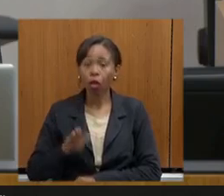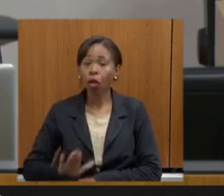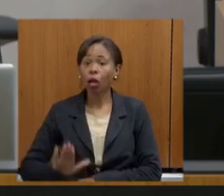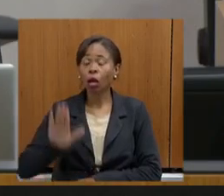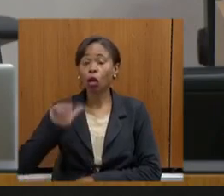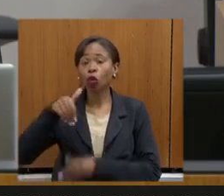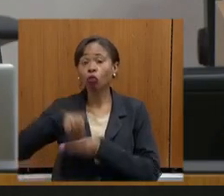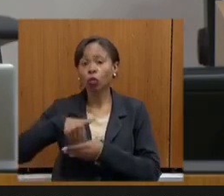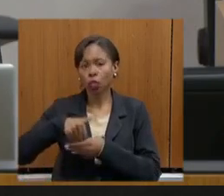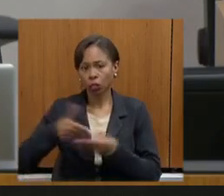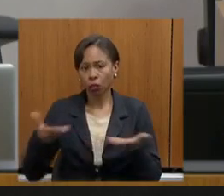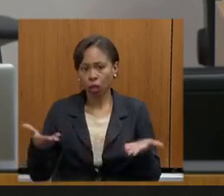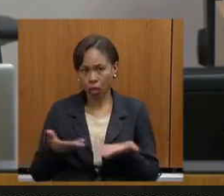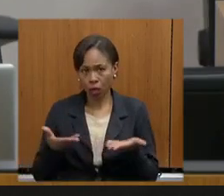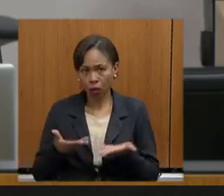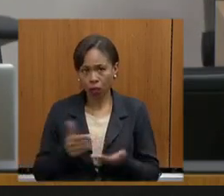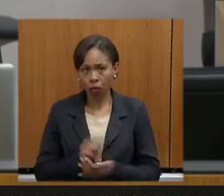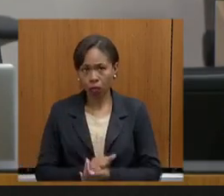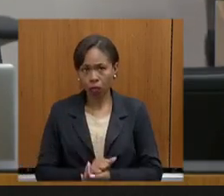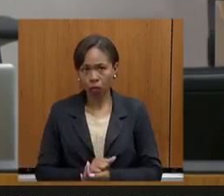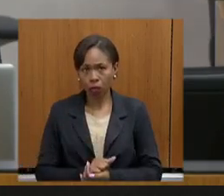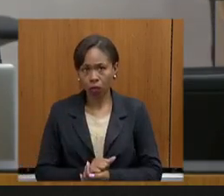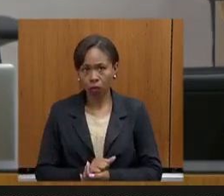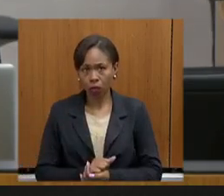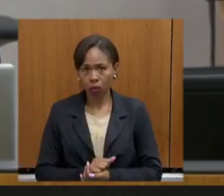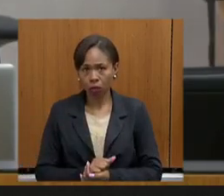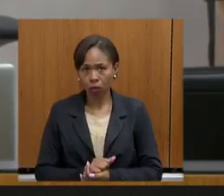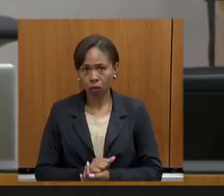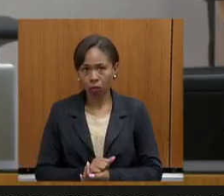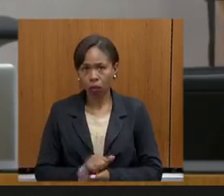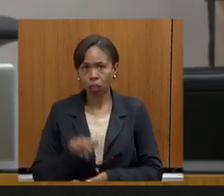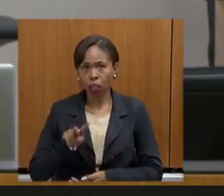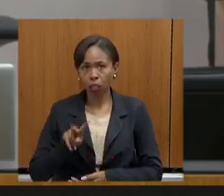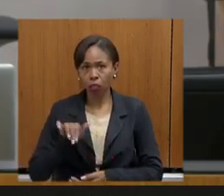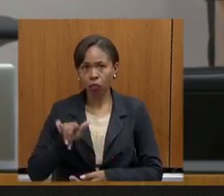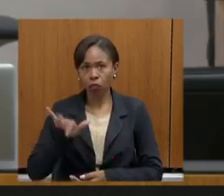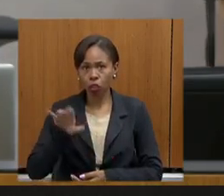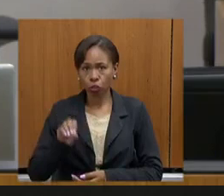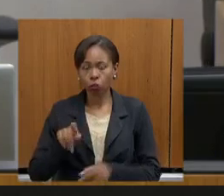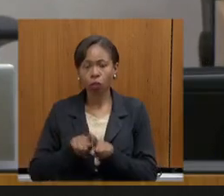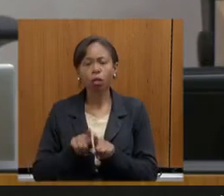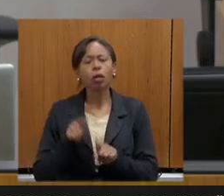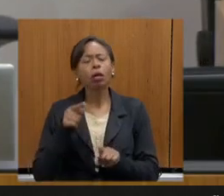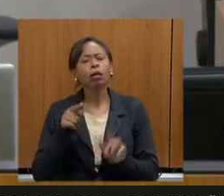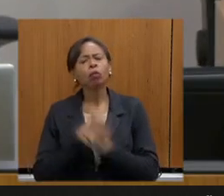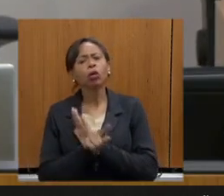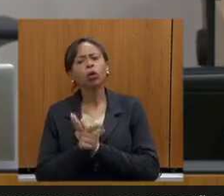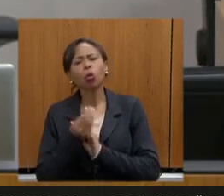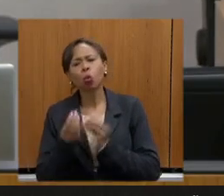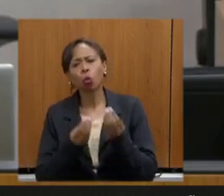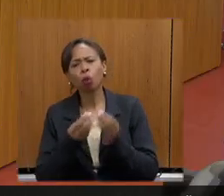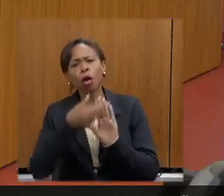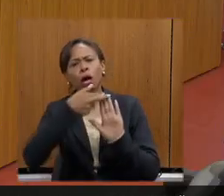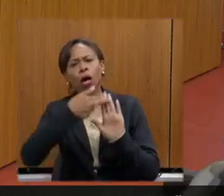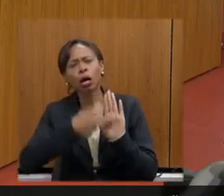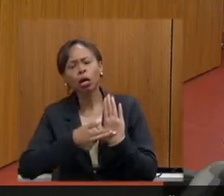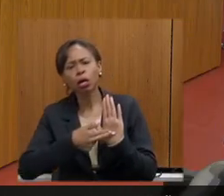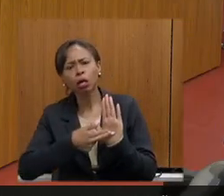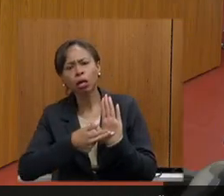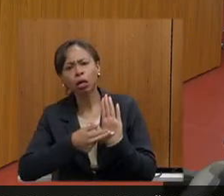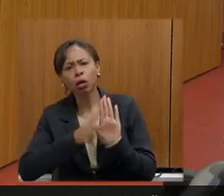votação salvo emenda três inventor ia do deputado Virgílio Guimarães como ficou a redação presidenta Por favor